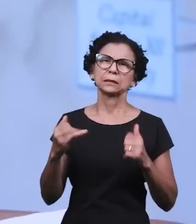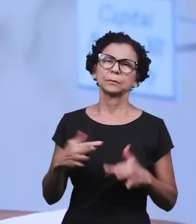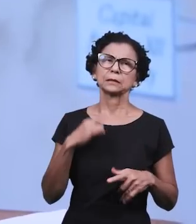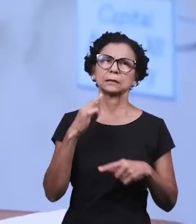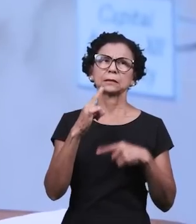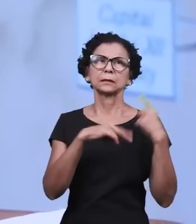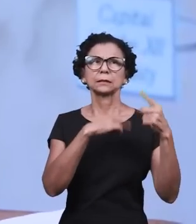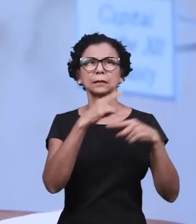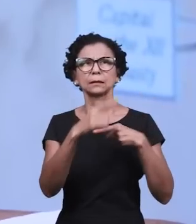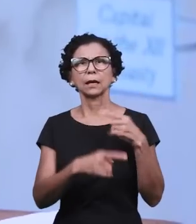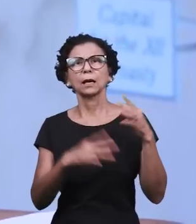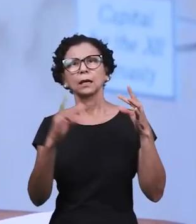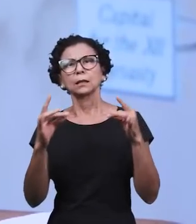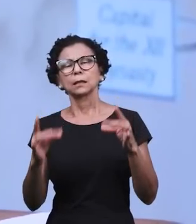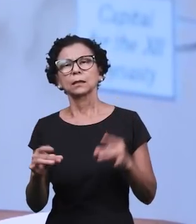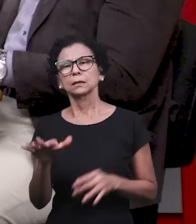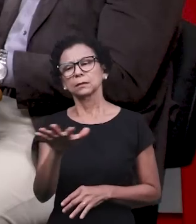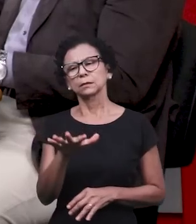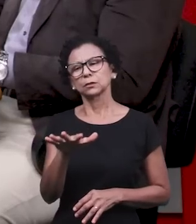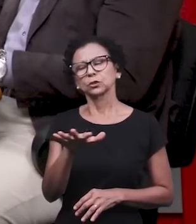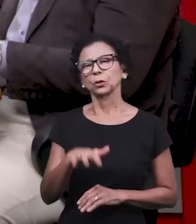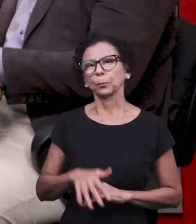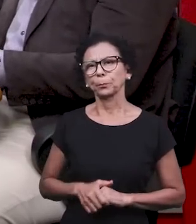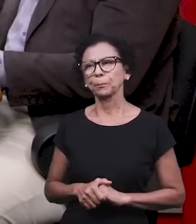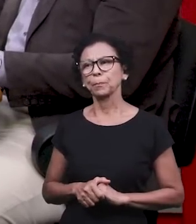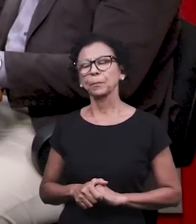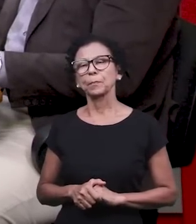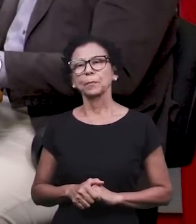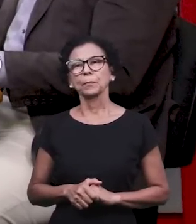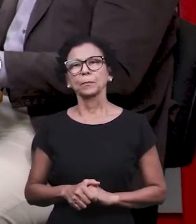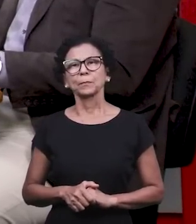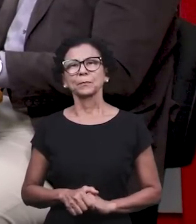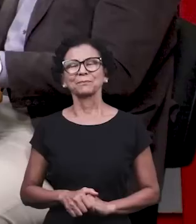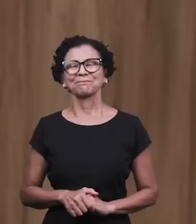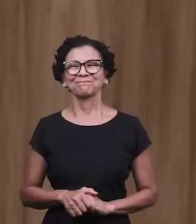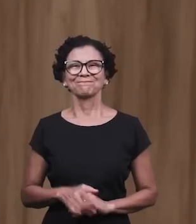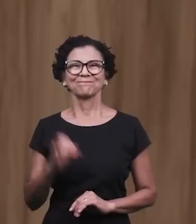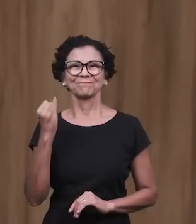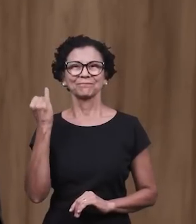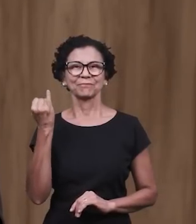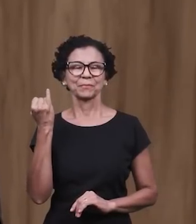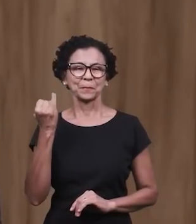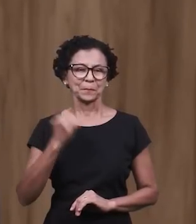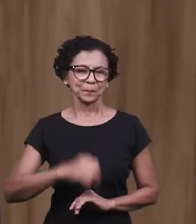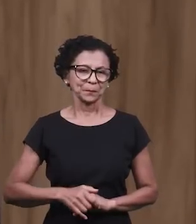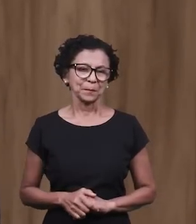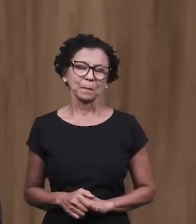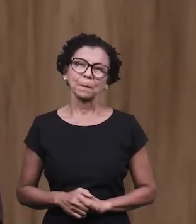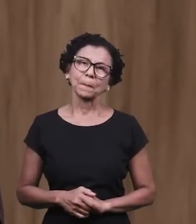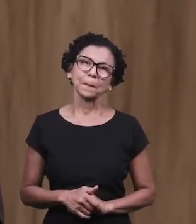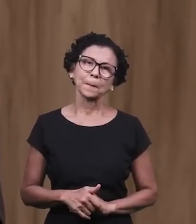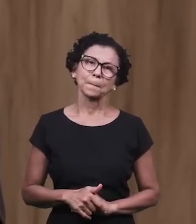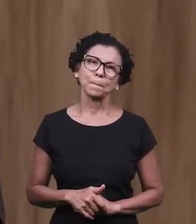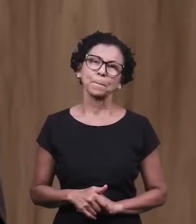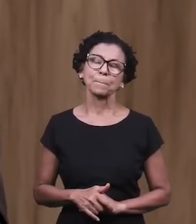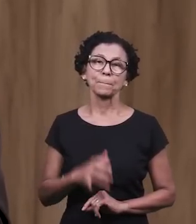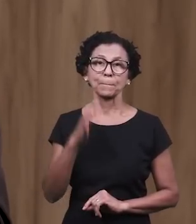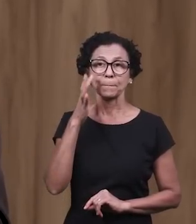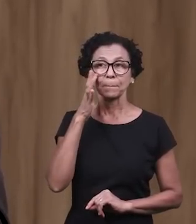Depois, esse tempo, vamos voltar mais adiante a comentar, o Senhor disse